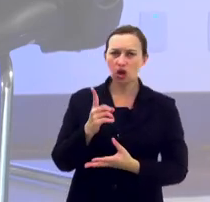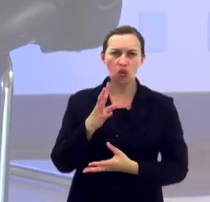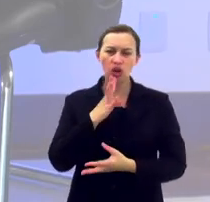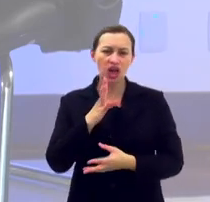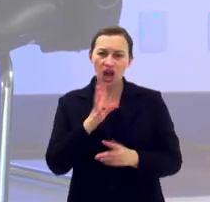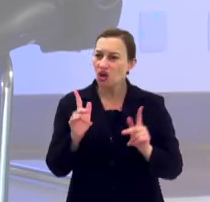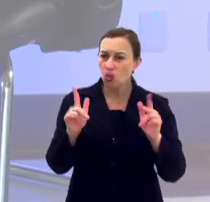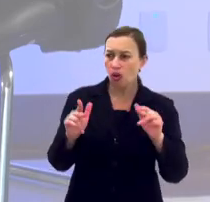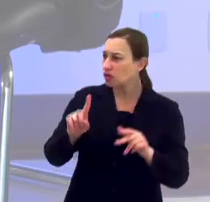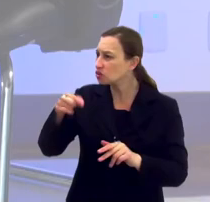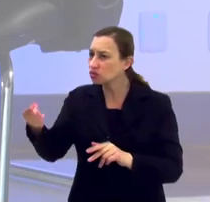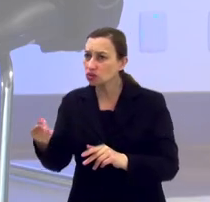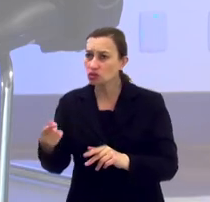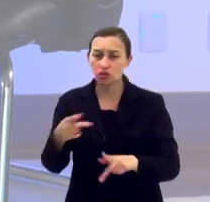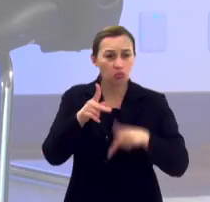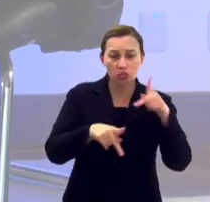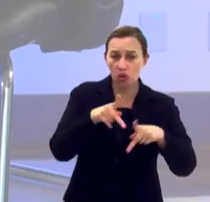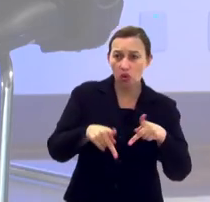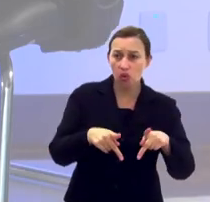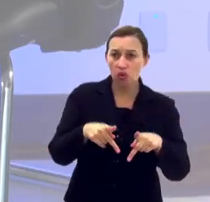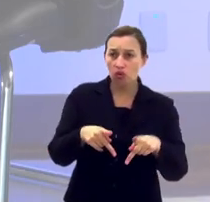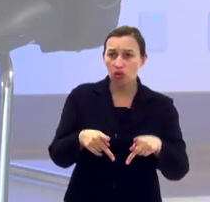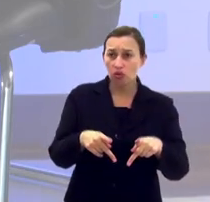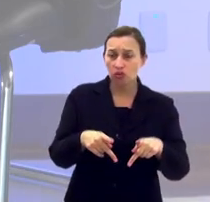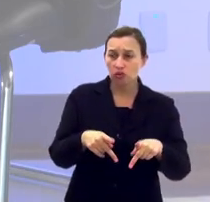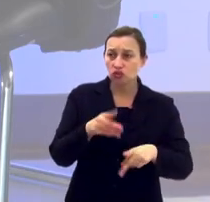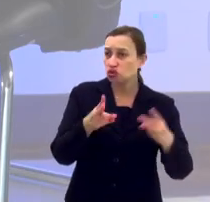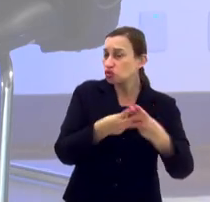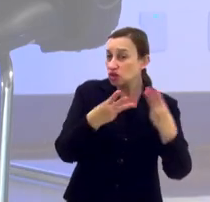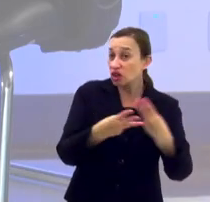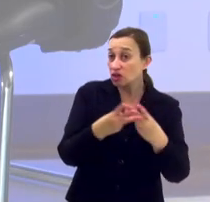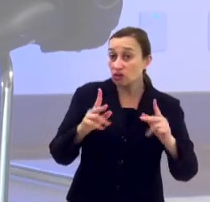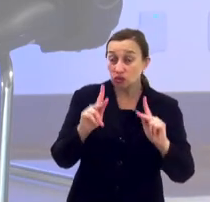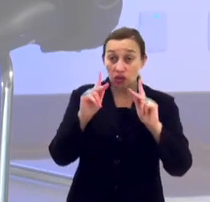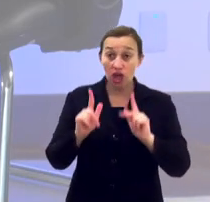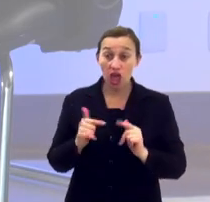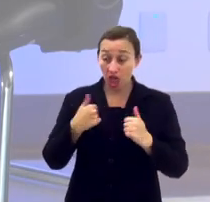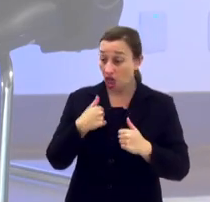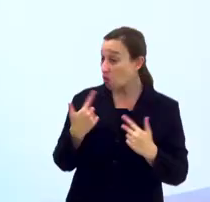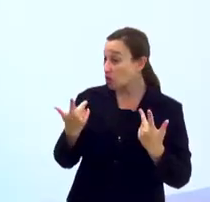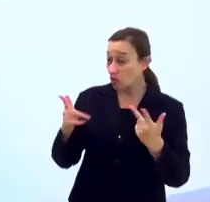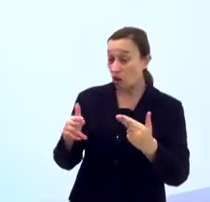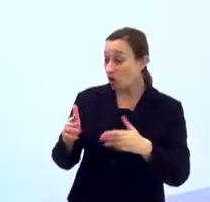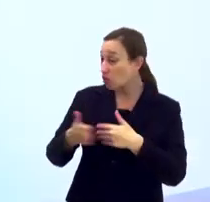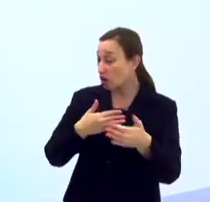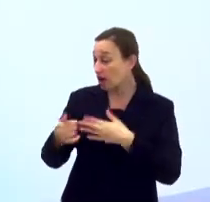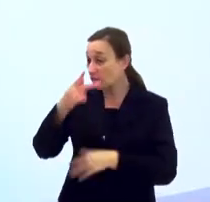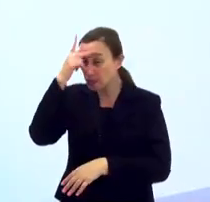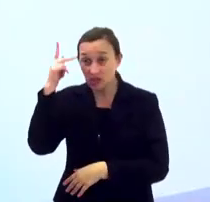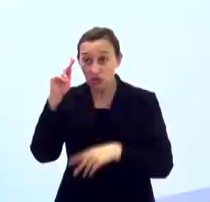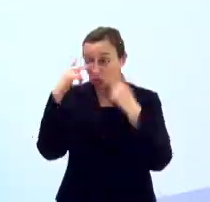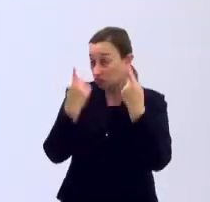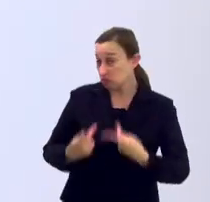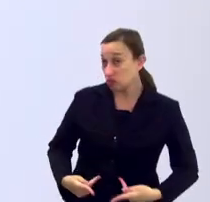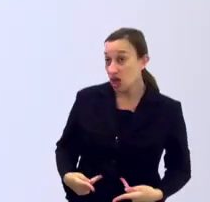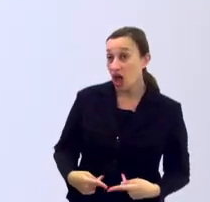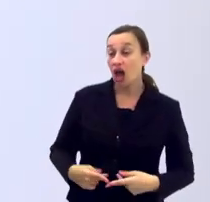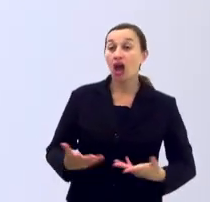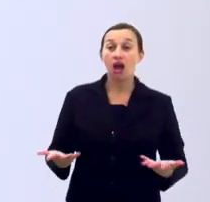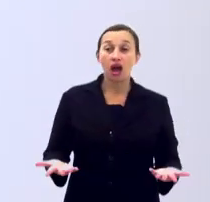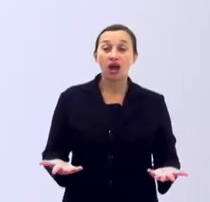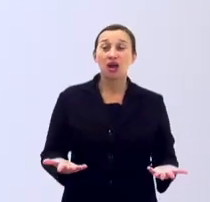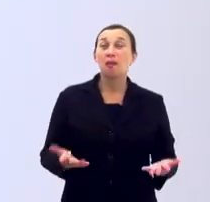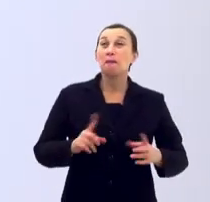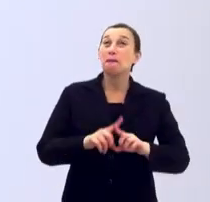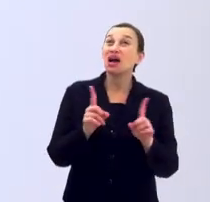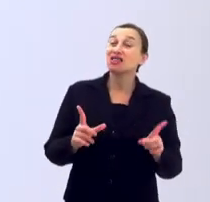tão legal quanto qualquer outro. Eu sou judeu, sou igual a todo mundo. Eu Sou não de carne e sei osso, sou um de que ser humano. forma eles Minha pintaram religião para é judaica, eles. mas